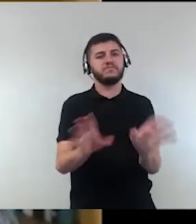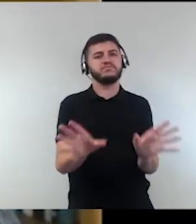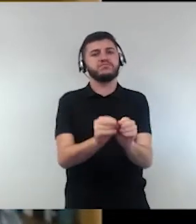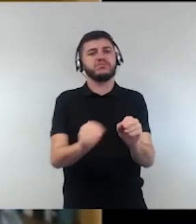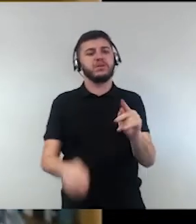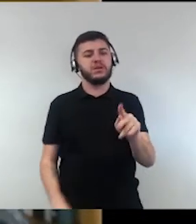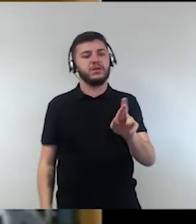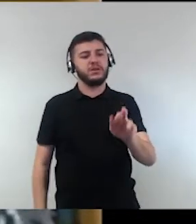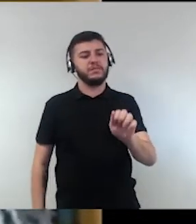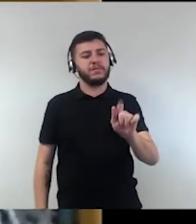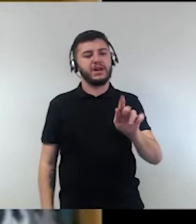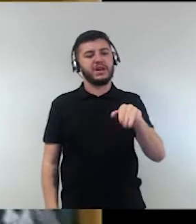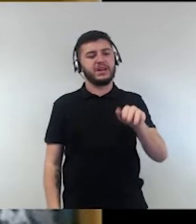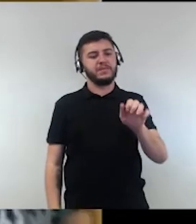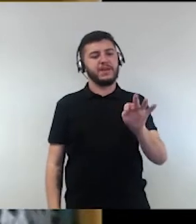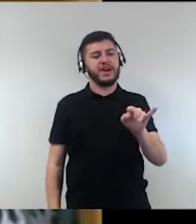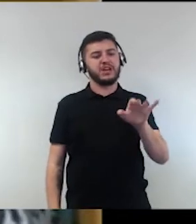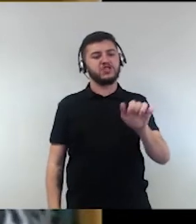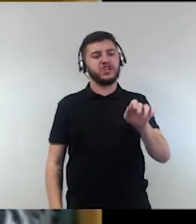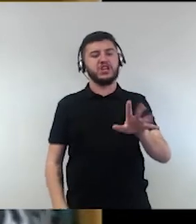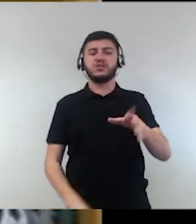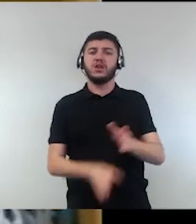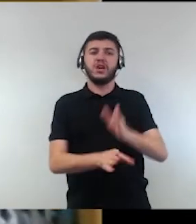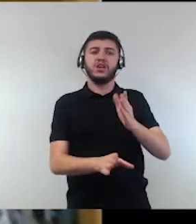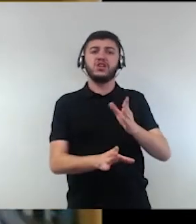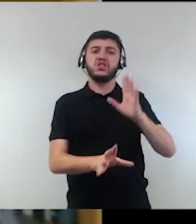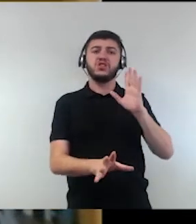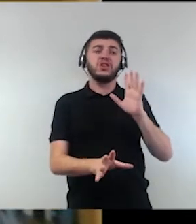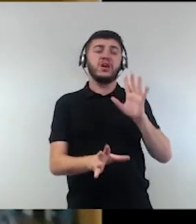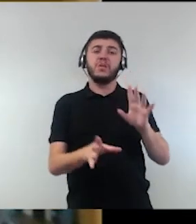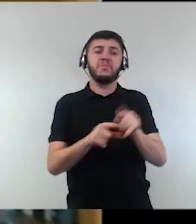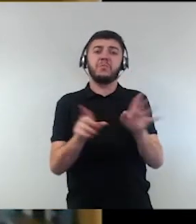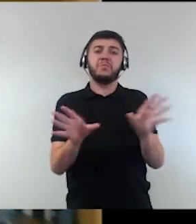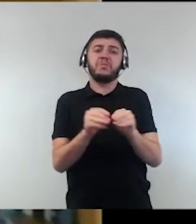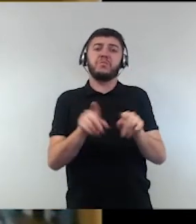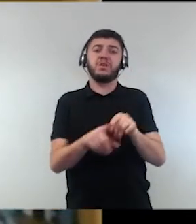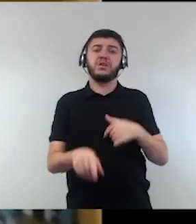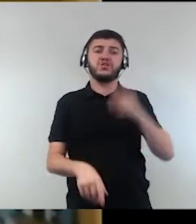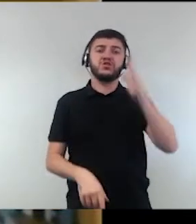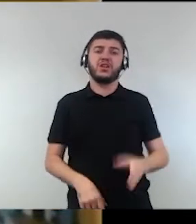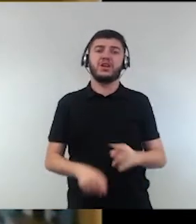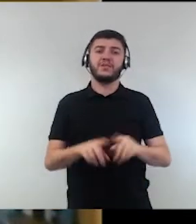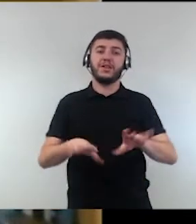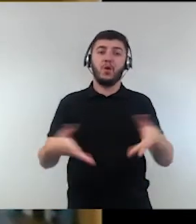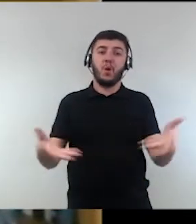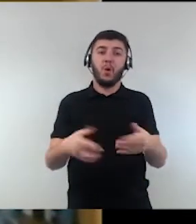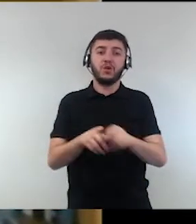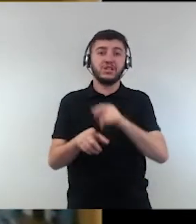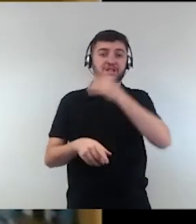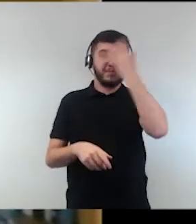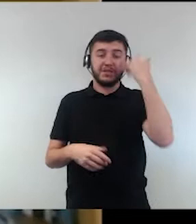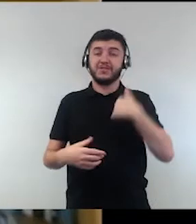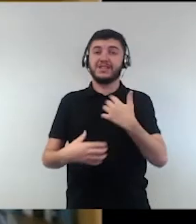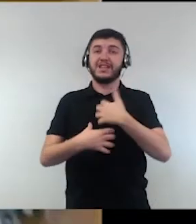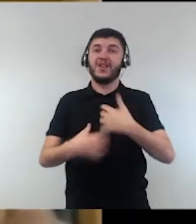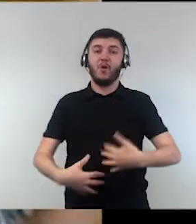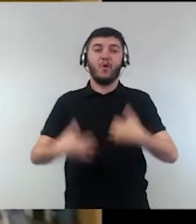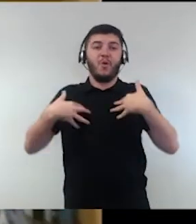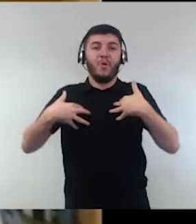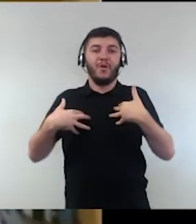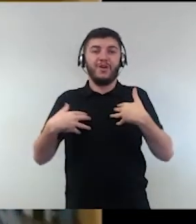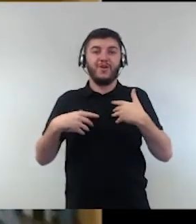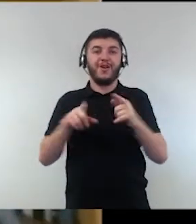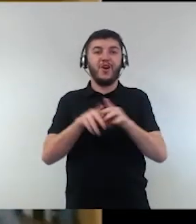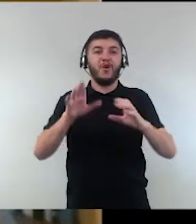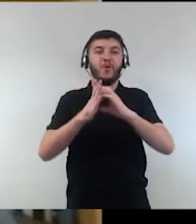de uma pessoa se orgulhar profundamente de ser aprovada num concurso público sem nunca ter aberto um livro. E eu não digo